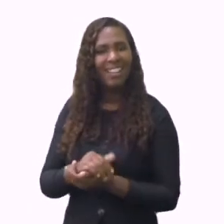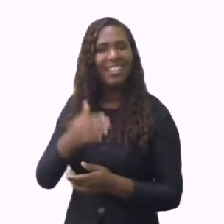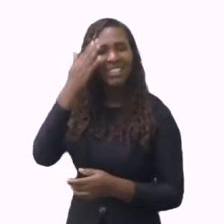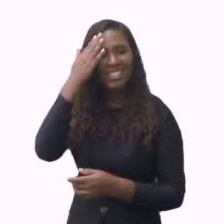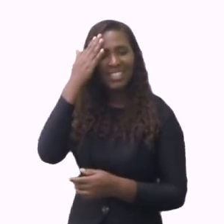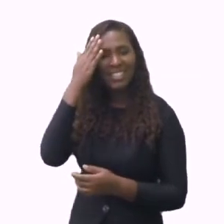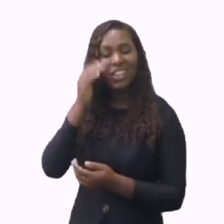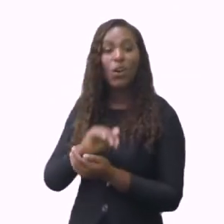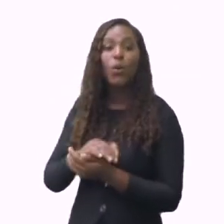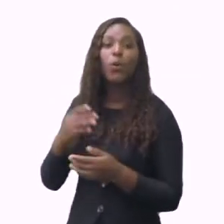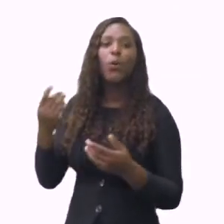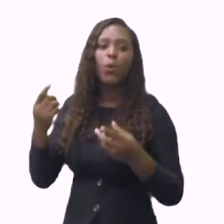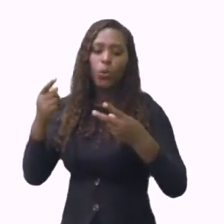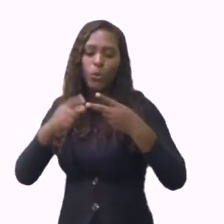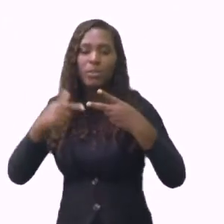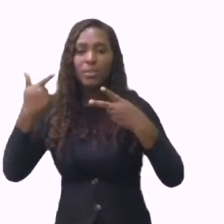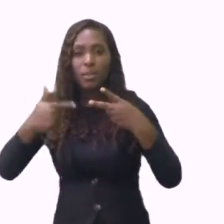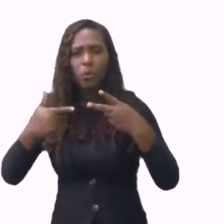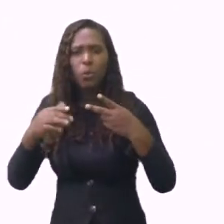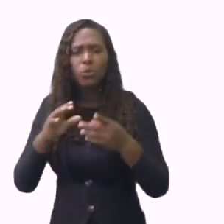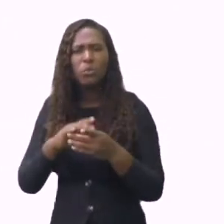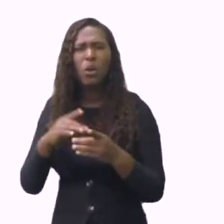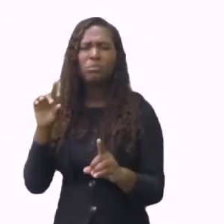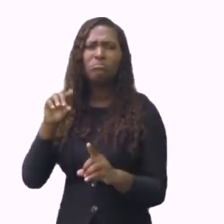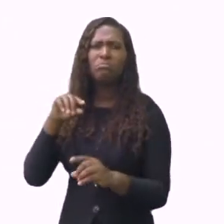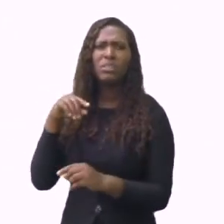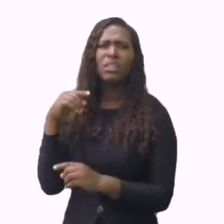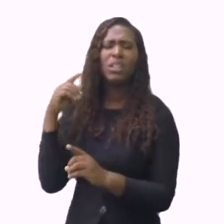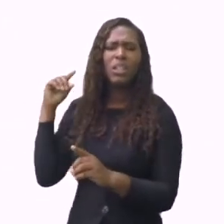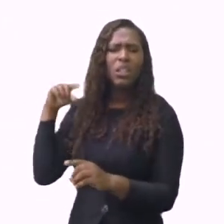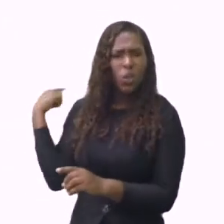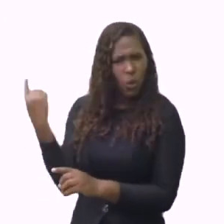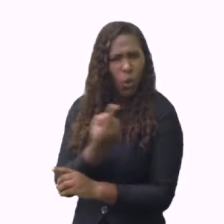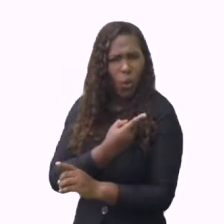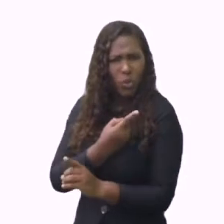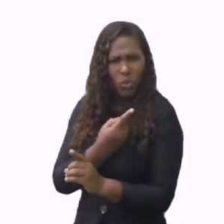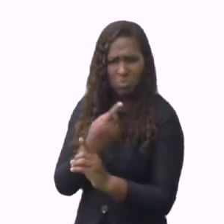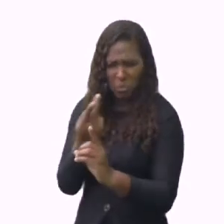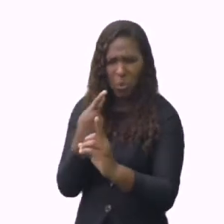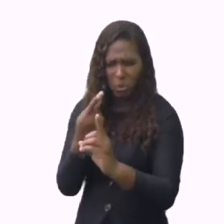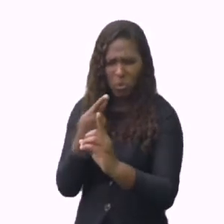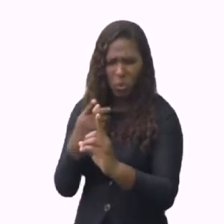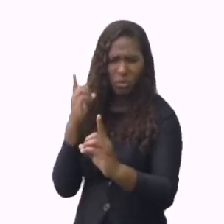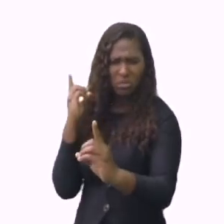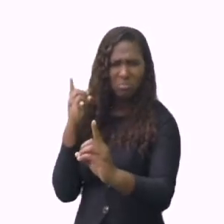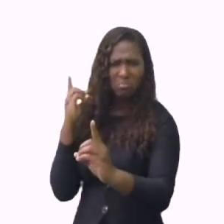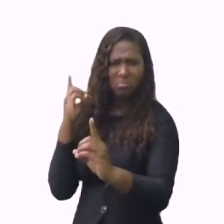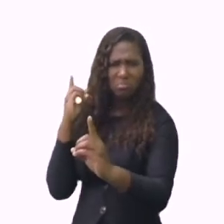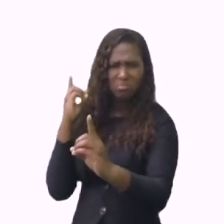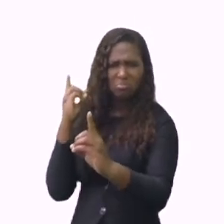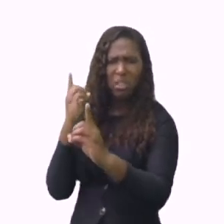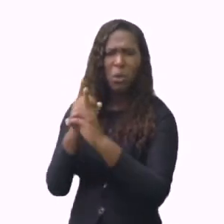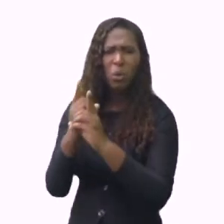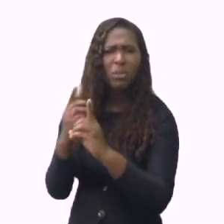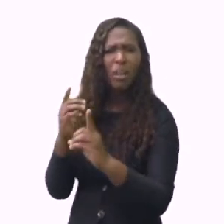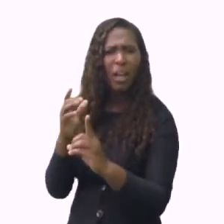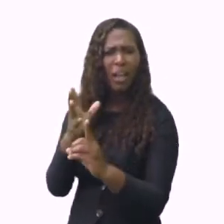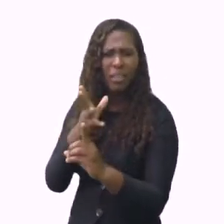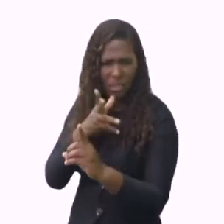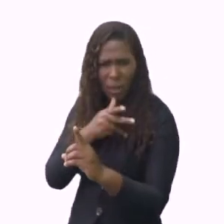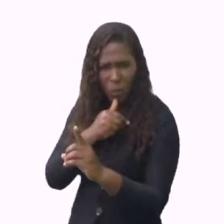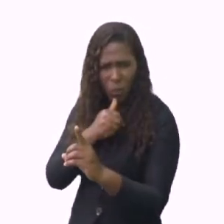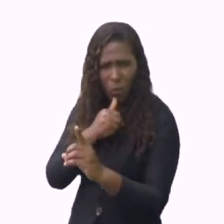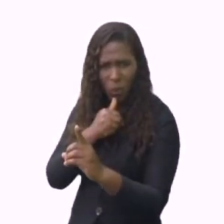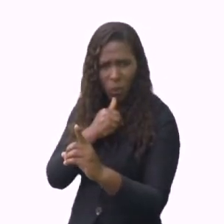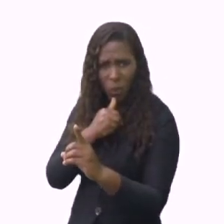usou ele no fim da frase. Agora eu vou apresentar para vocês o ponto final. O ponto final é muito usado